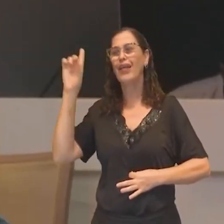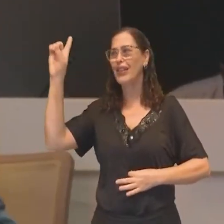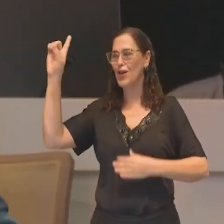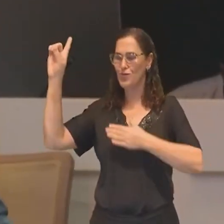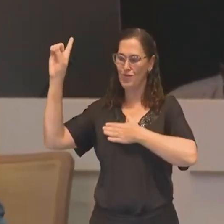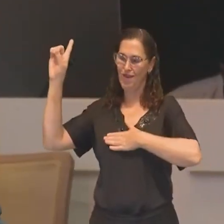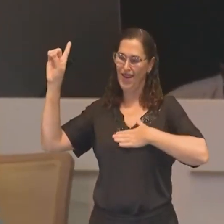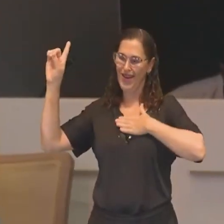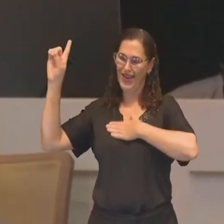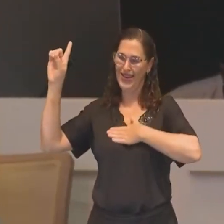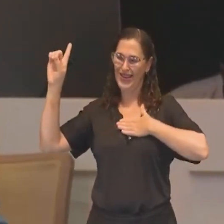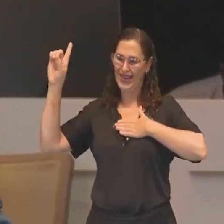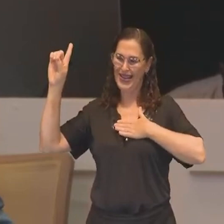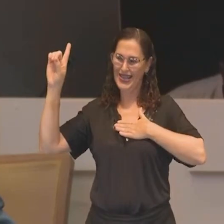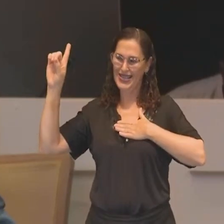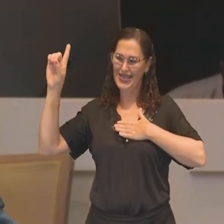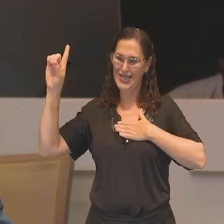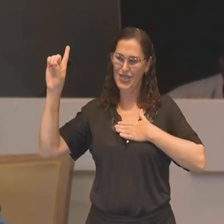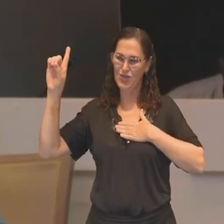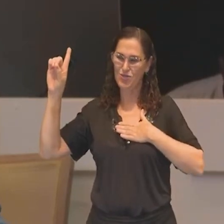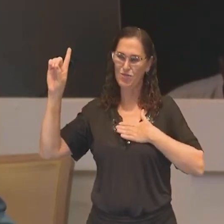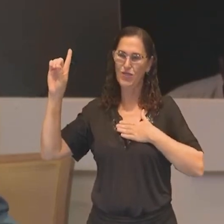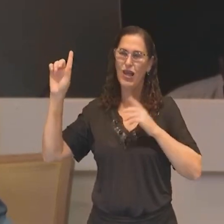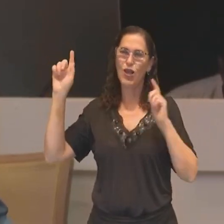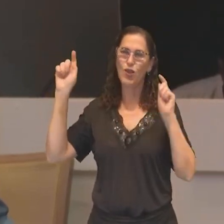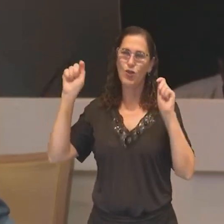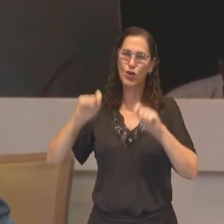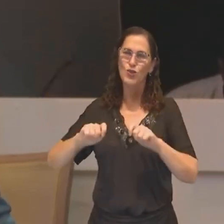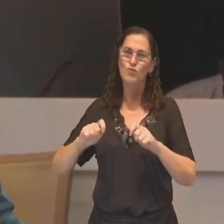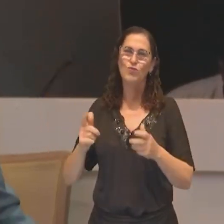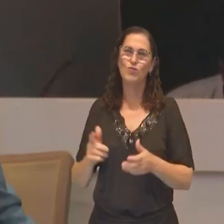de Deus, que possamos